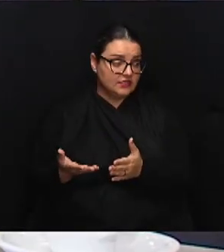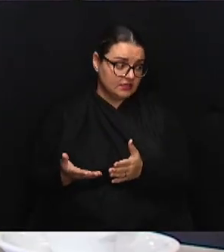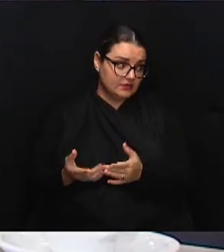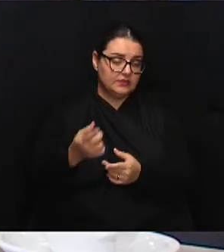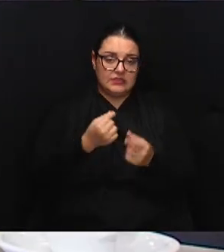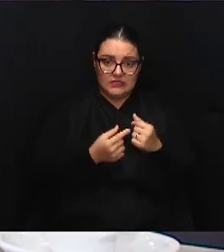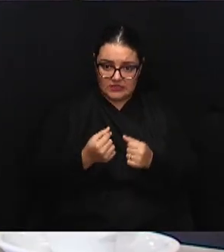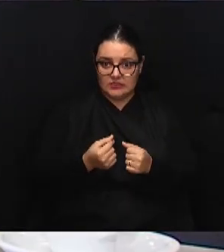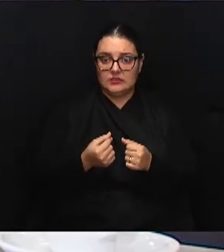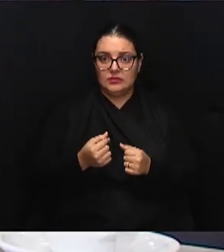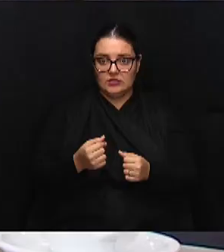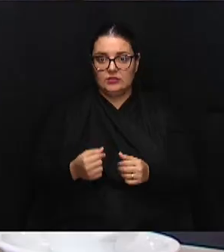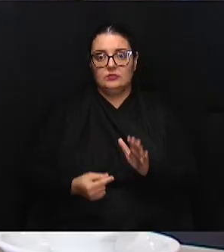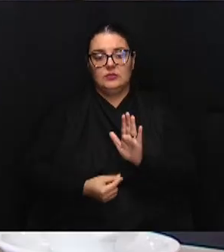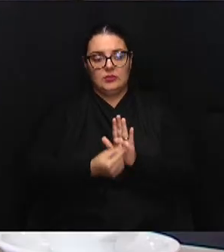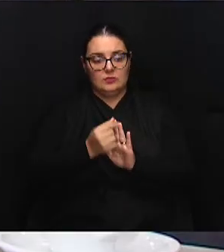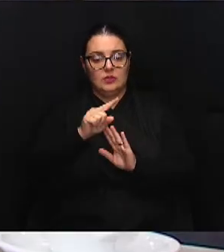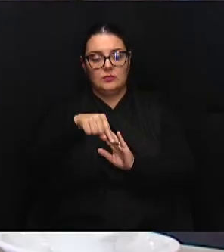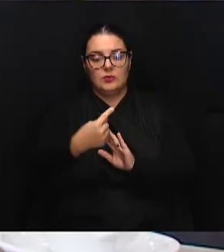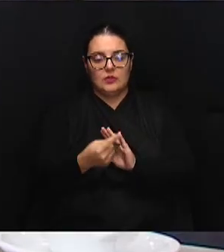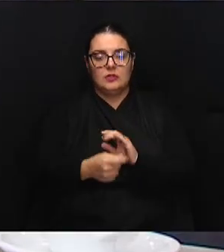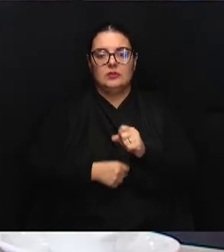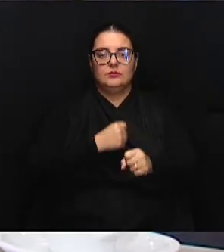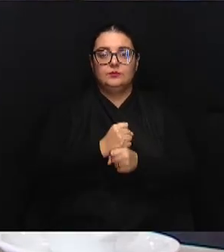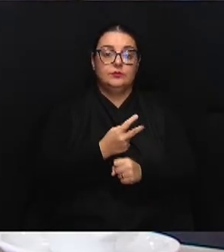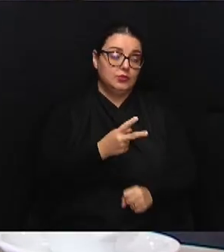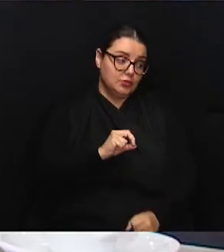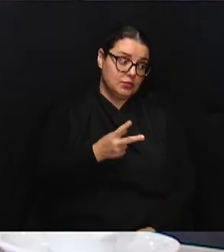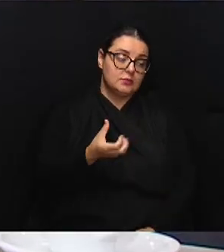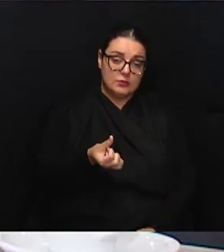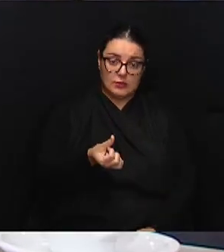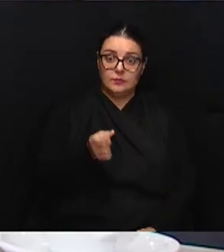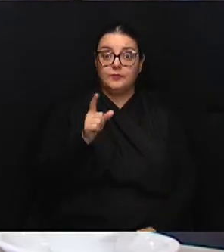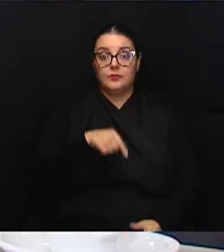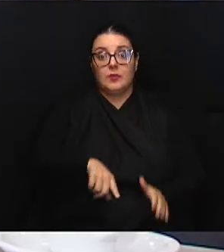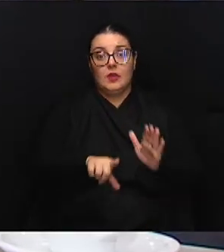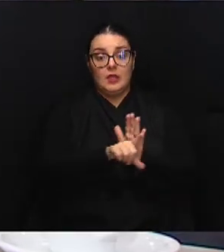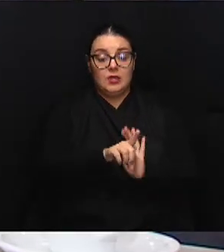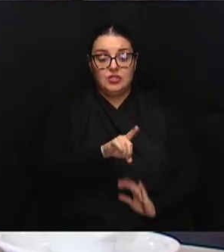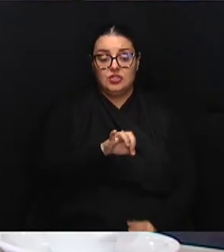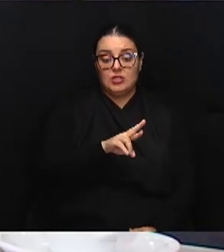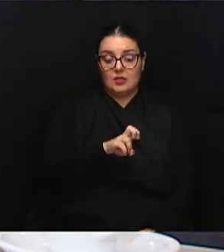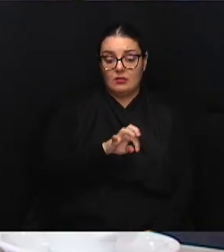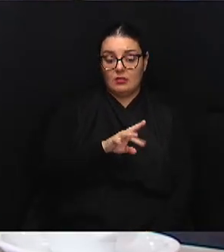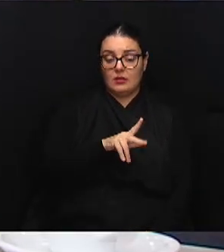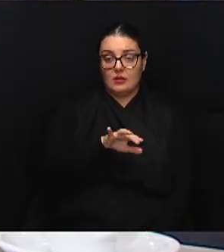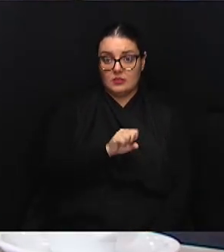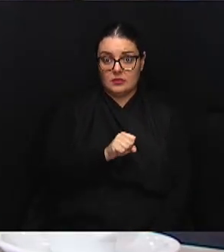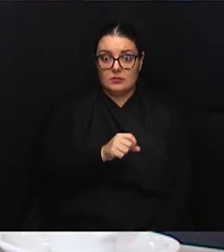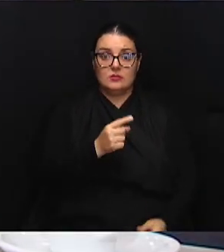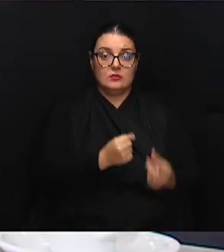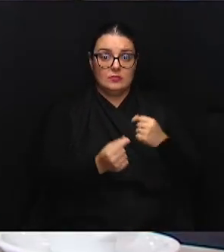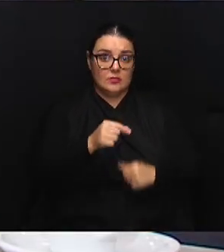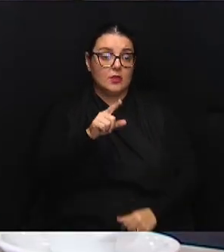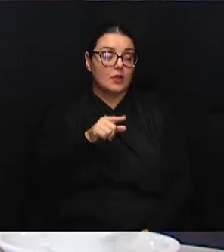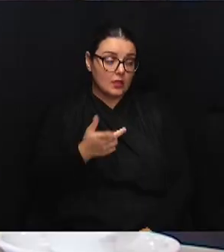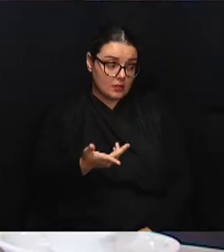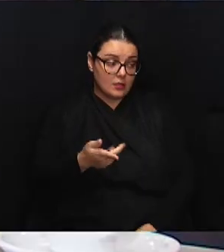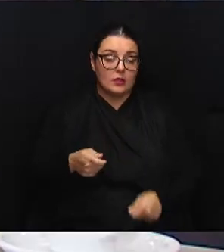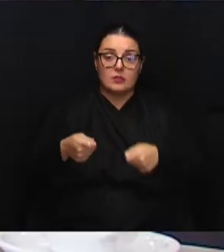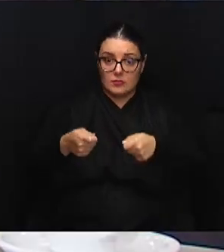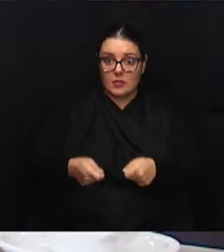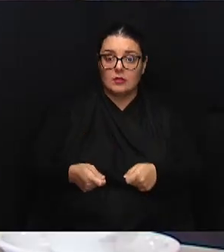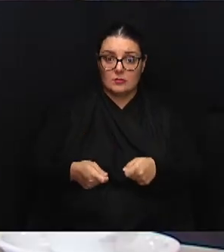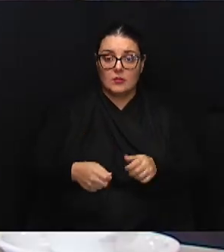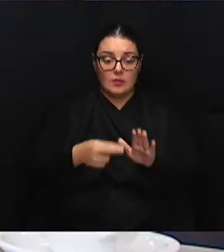financeiro e orçamentário para o ano seguinte, o ano 2026. É a partir da Lei de Diretrizes Orçamentárias que são estabelecidas